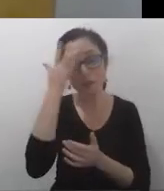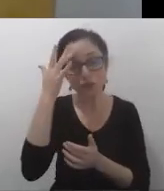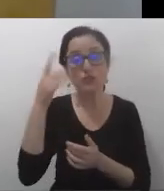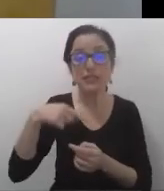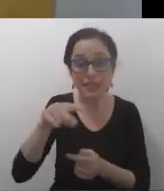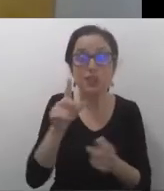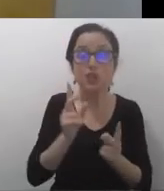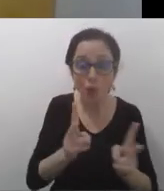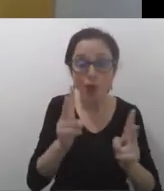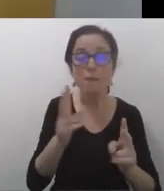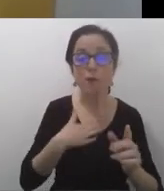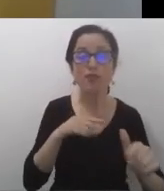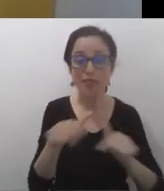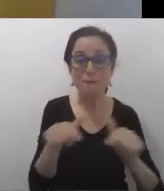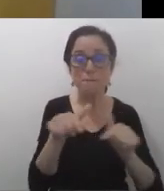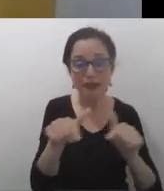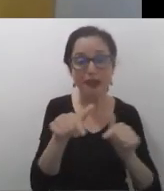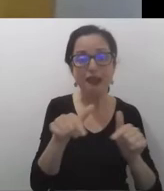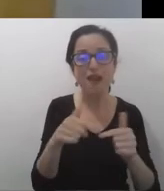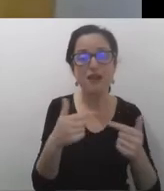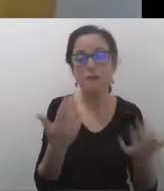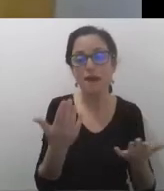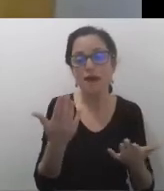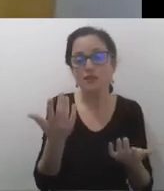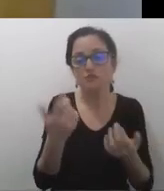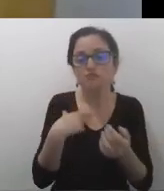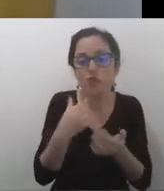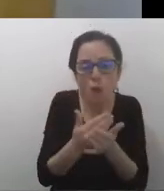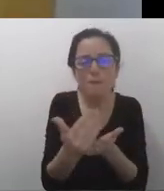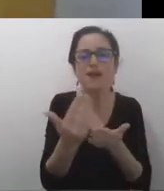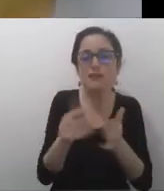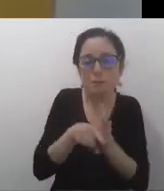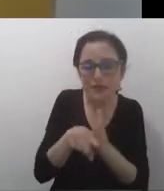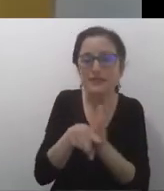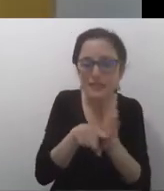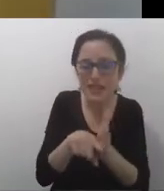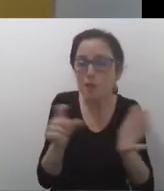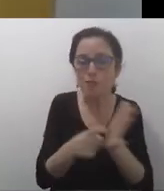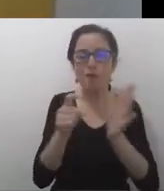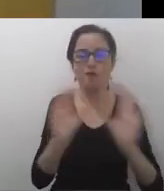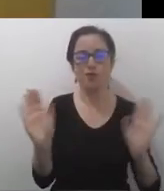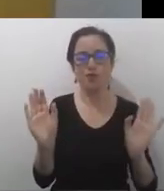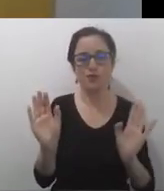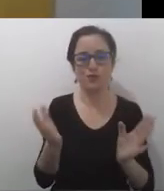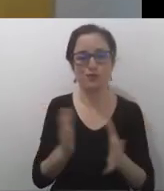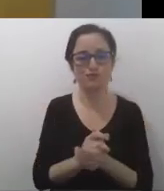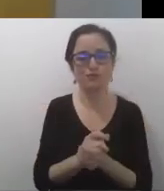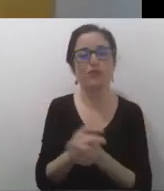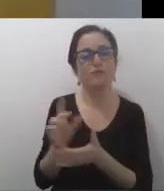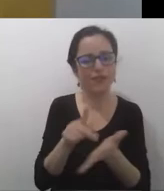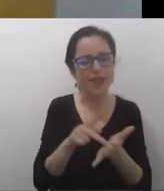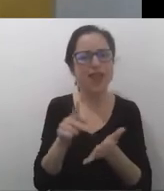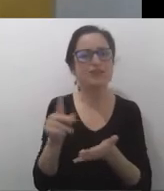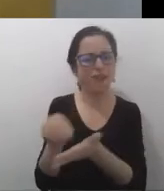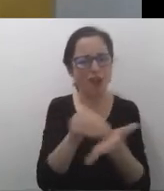que as pessoas iam continuar esse meu trabalho, que eu tinha dado, de fato, um pontapé inicial e ponto, né? E,